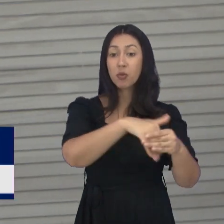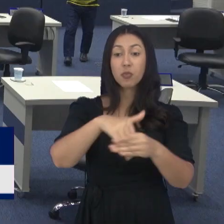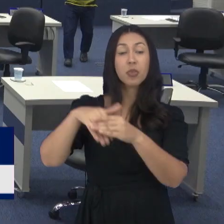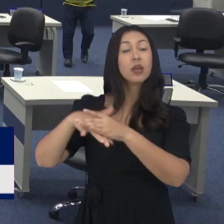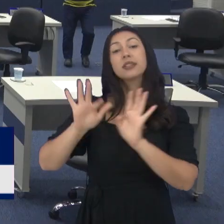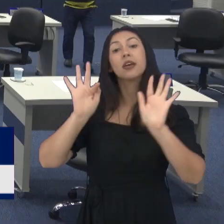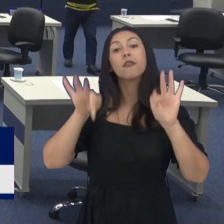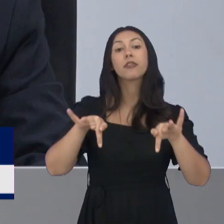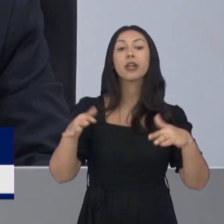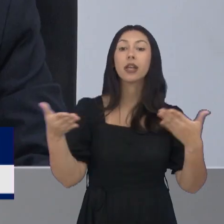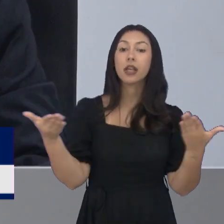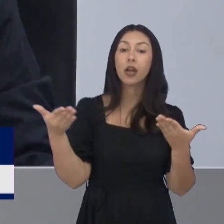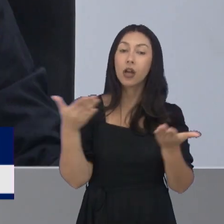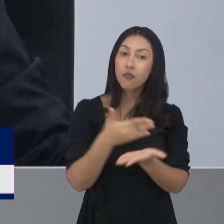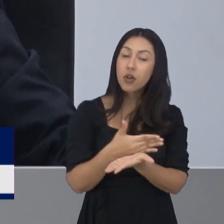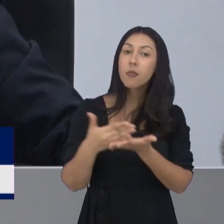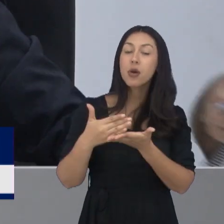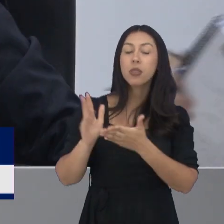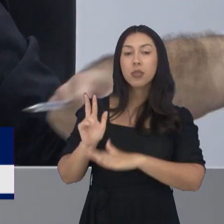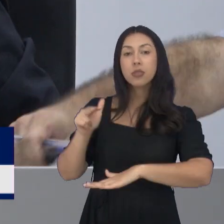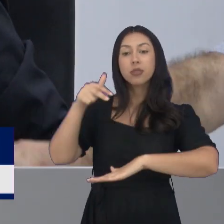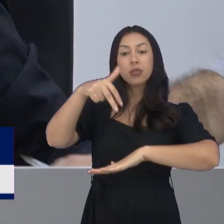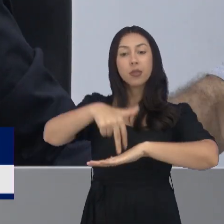votação, passaremos agora ao grande expediente.